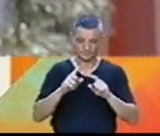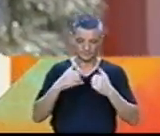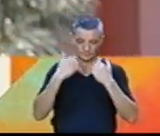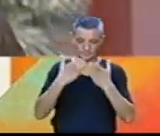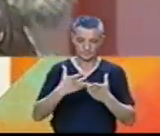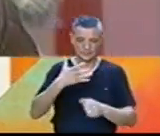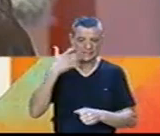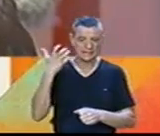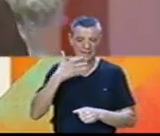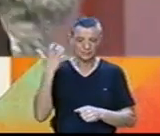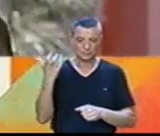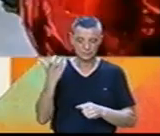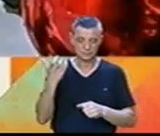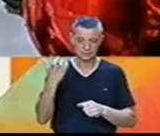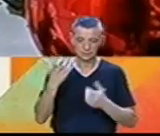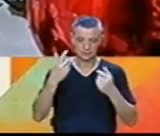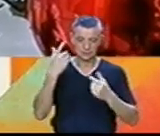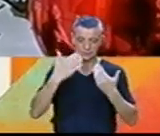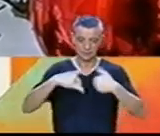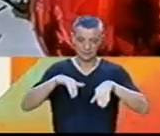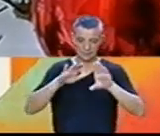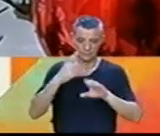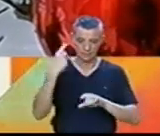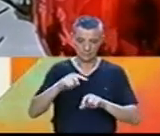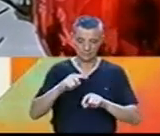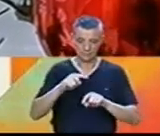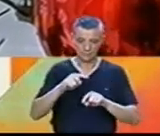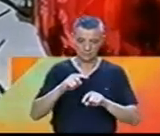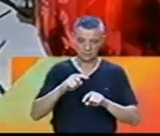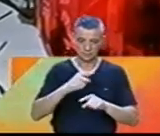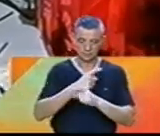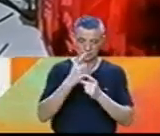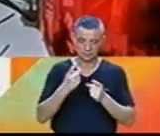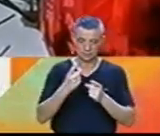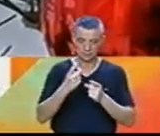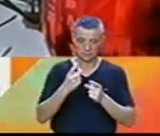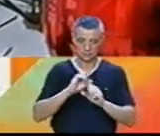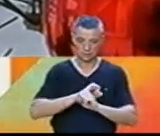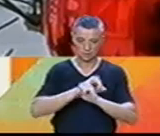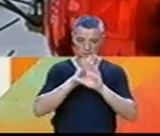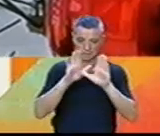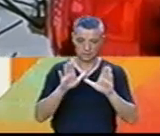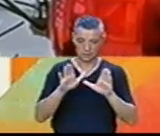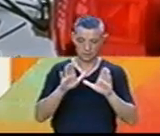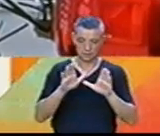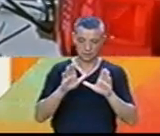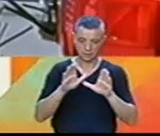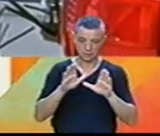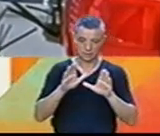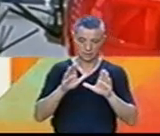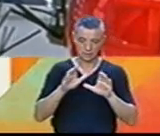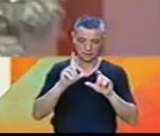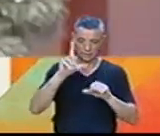ovos, não são especiais. Mas temos, e um cão também grande. Sim, e um cão para tomar conta, não é? Sim, claro. Senão ainda lhe levam a ginja. Nem